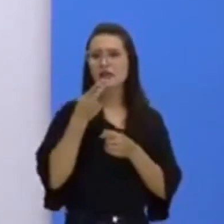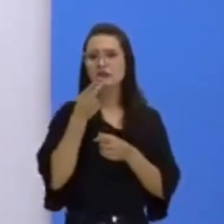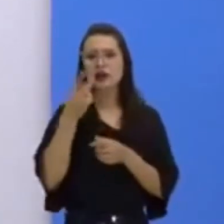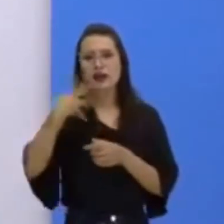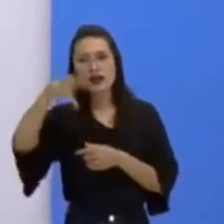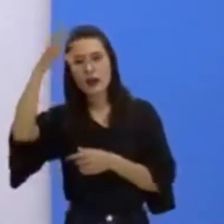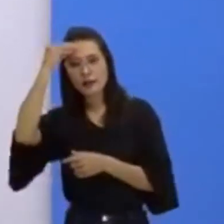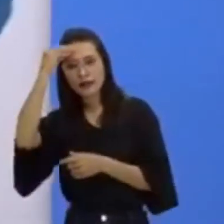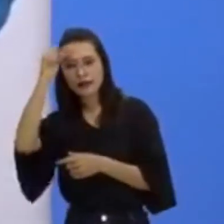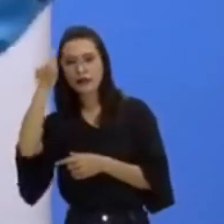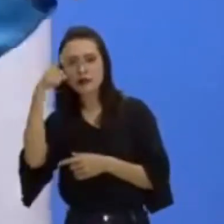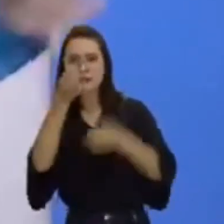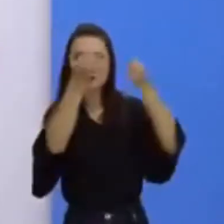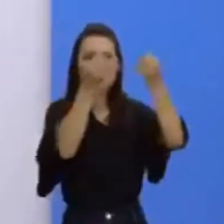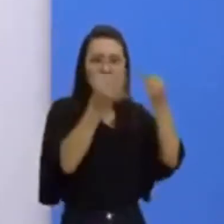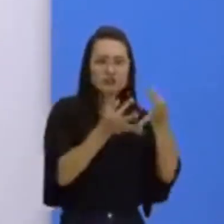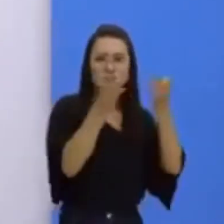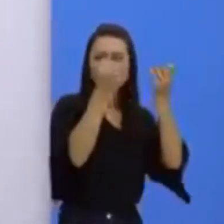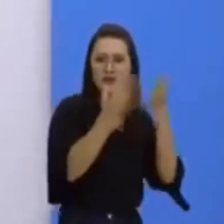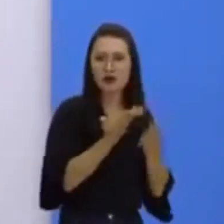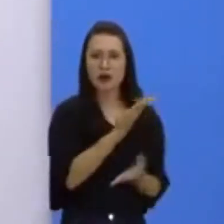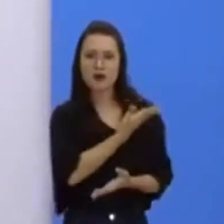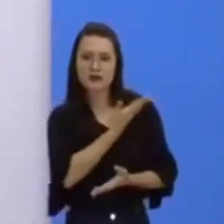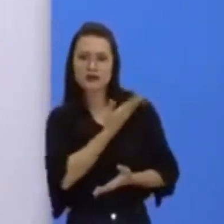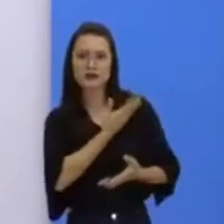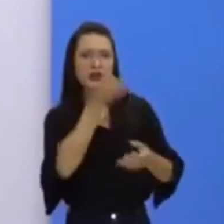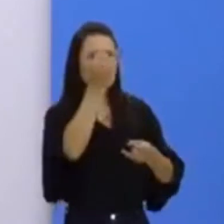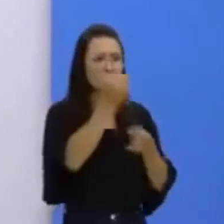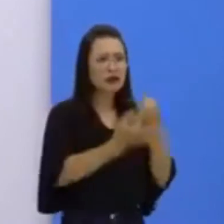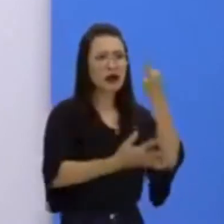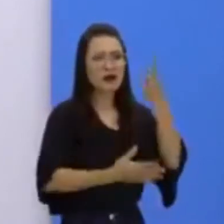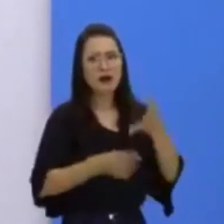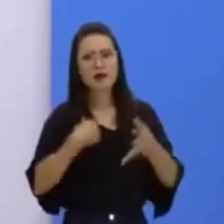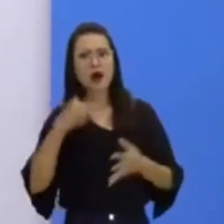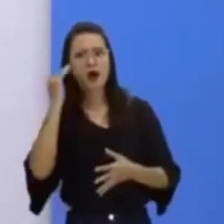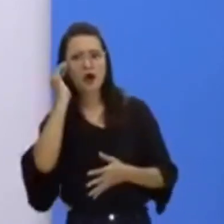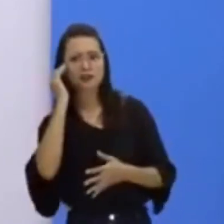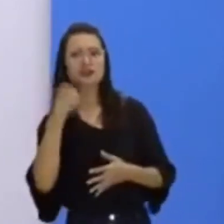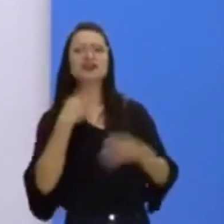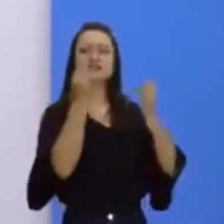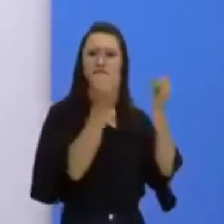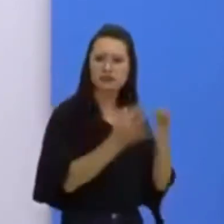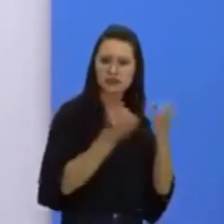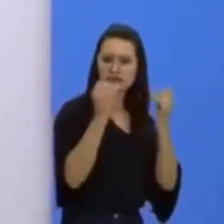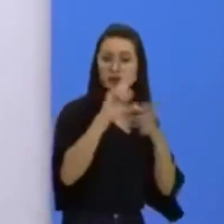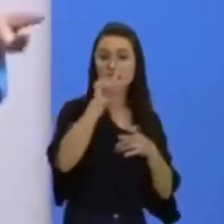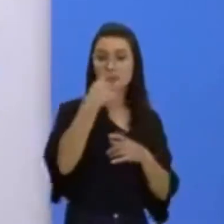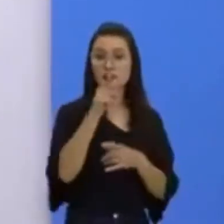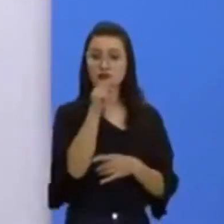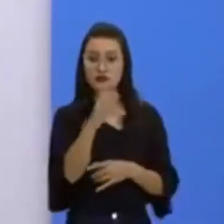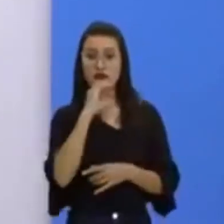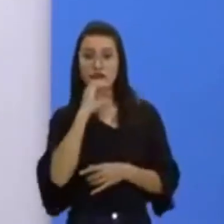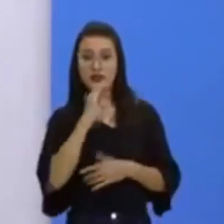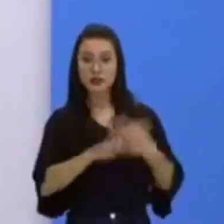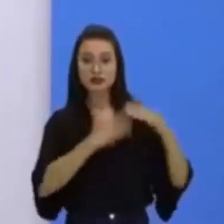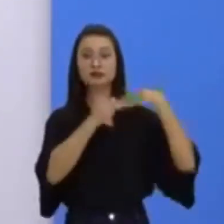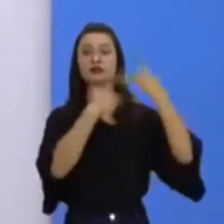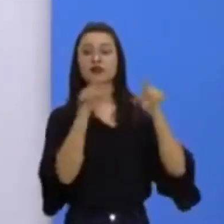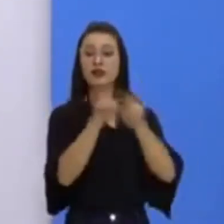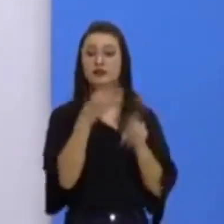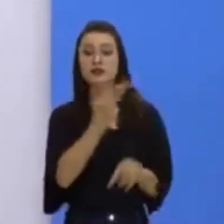tudo bonitinho, não é? Explique para os seus colegas aí aquilo que você entendeu e você vai crescer e os seus